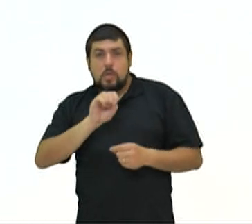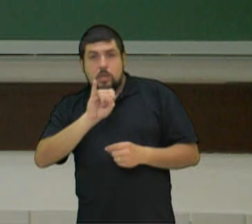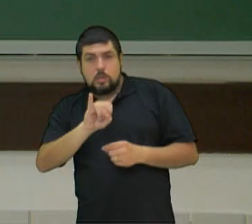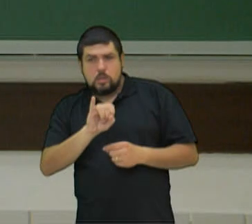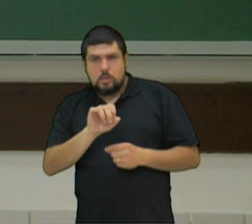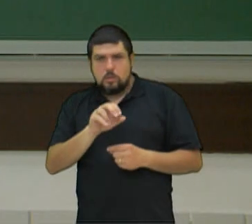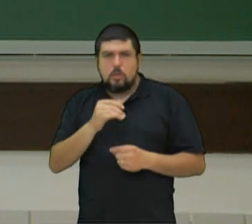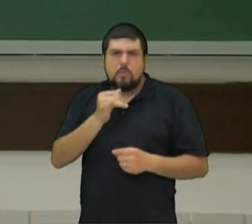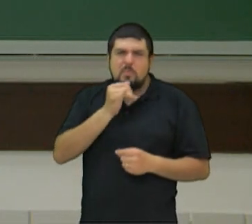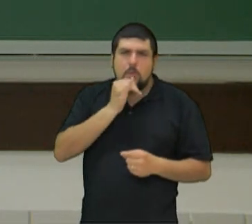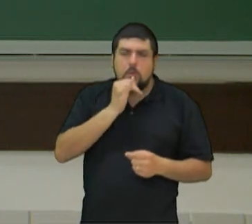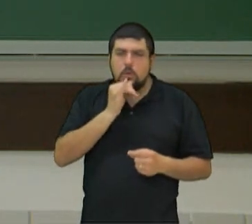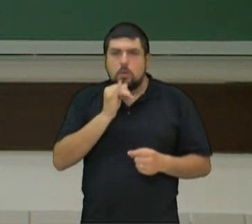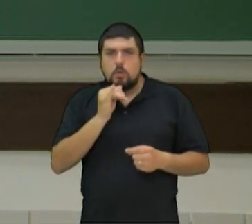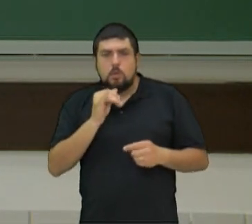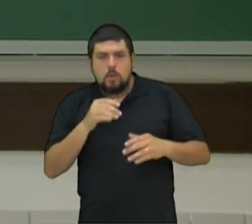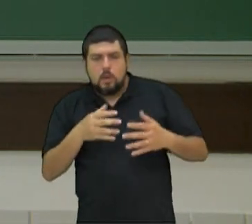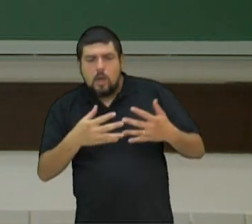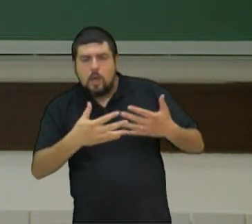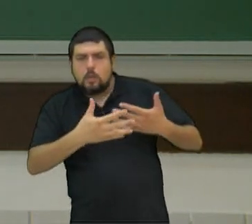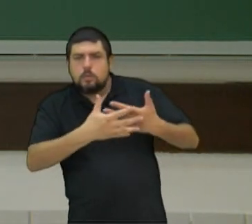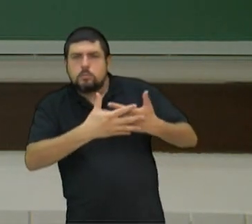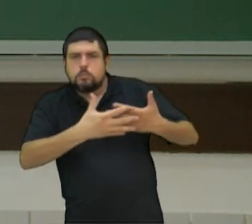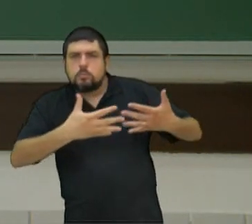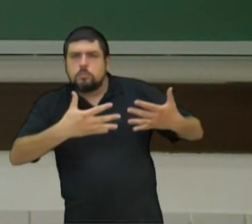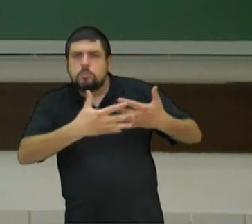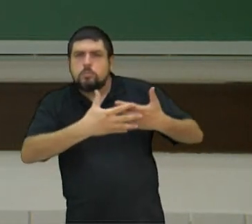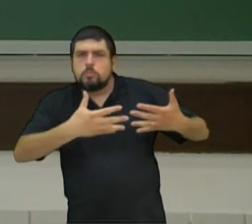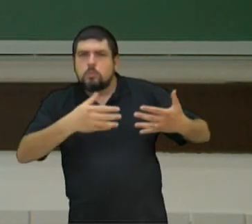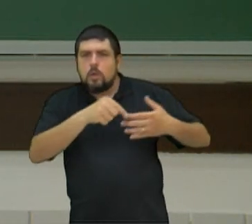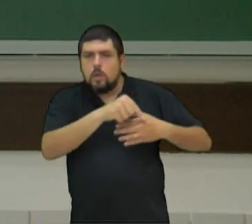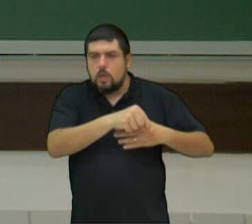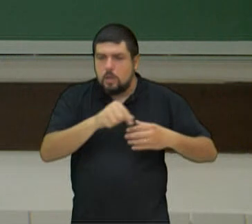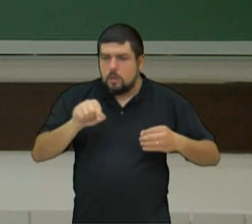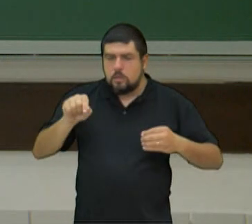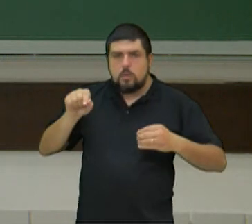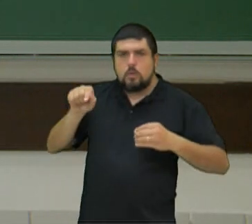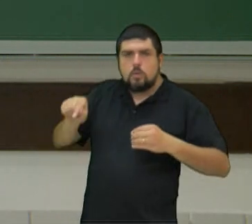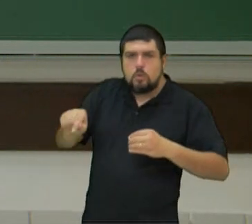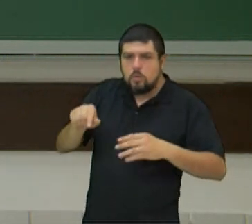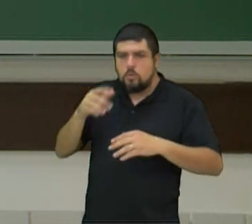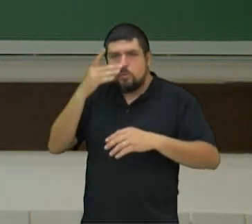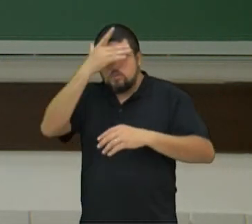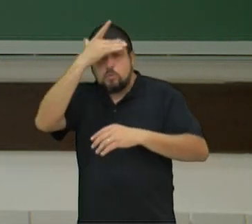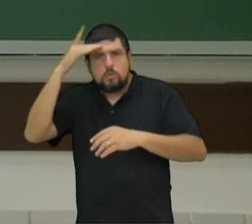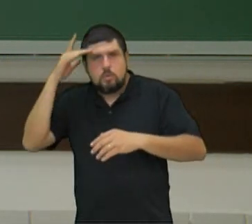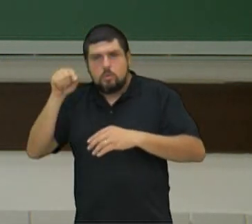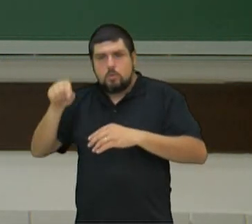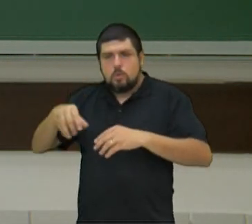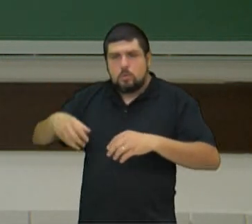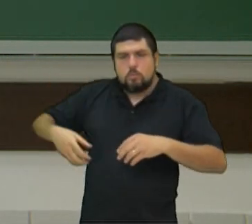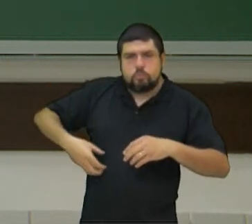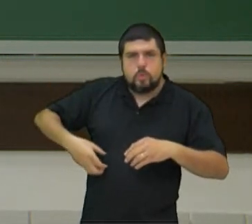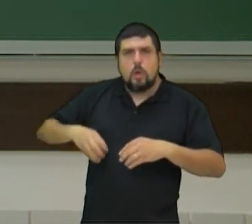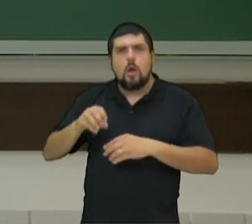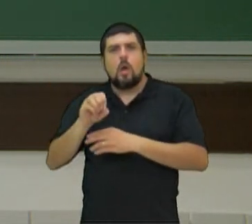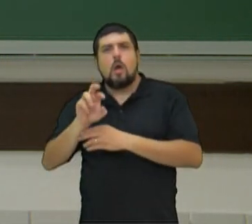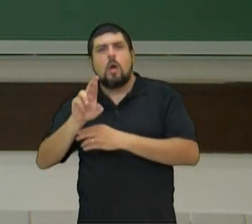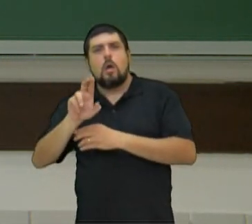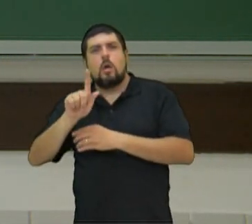parecido for o tecido daquele órgão, né, dela que vai receber com a pessoa